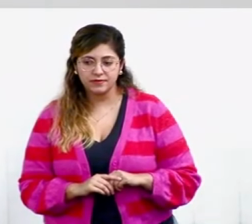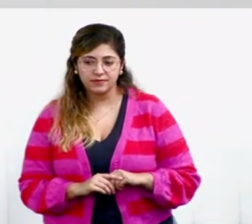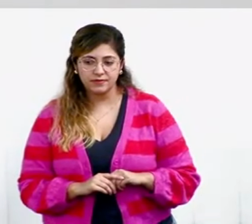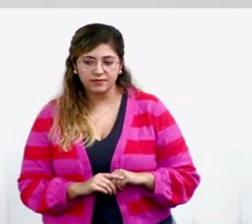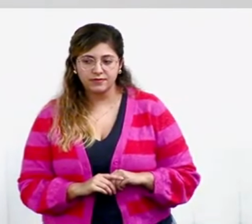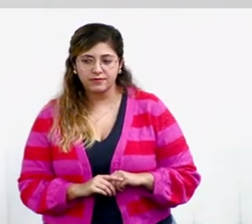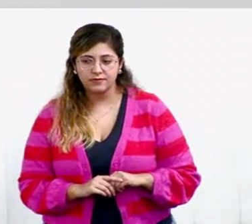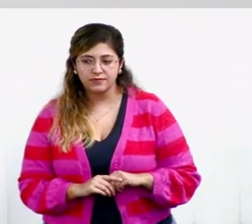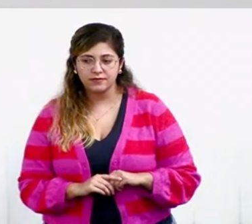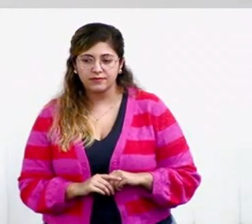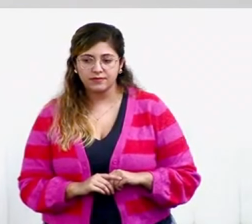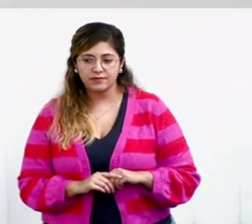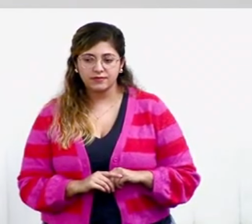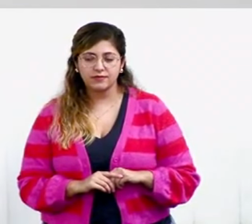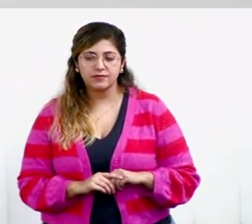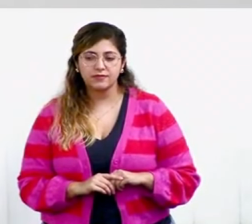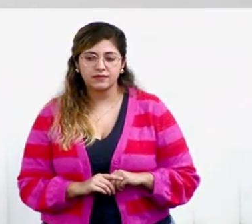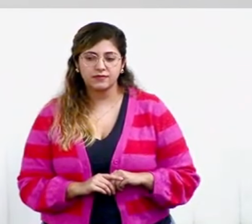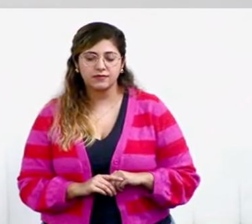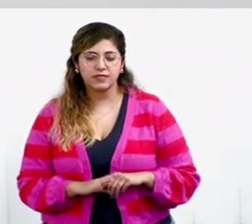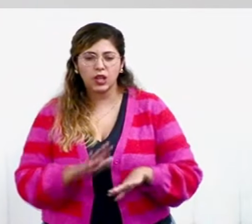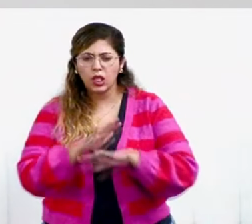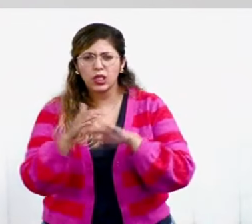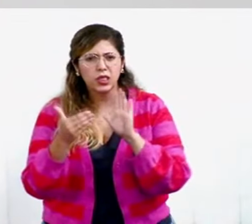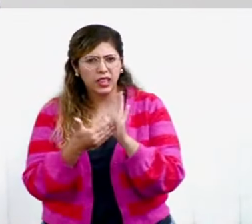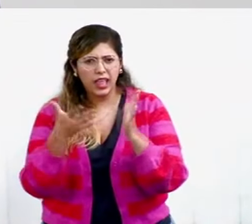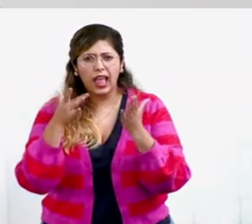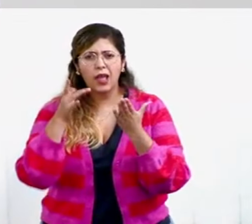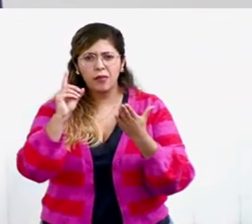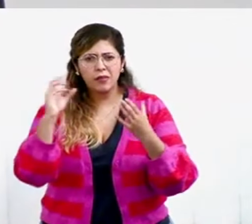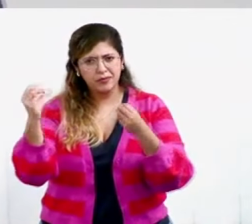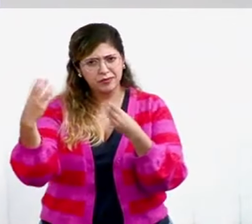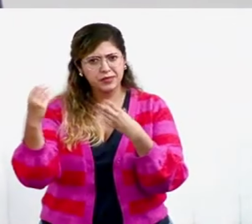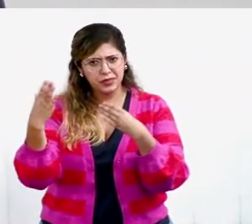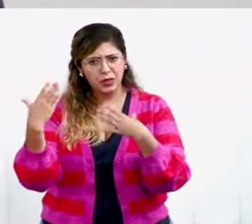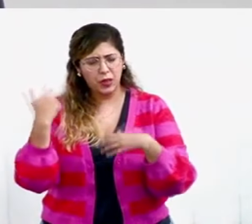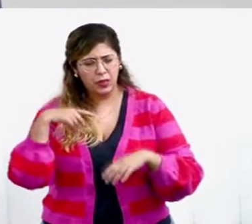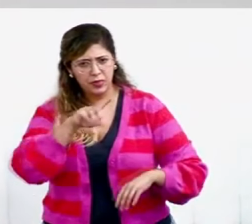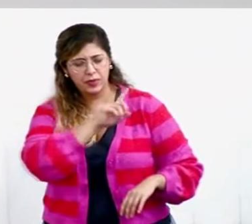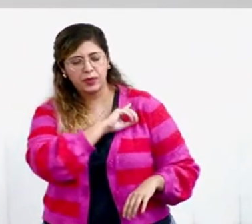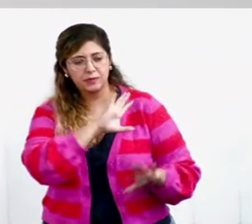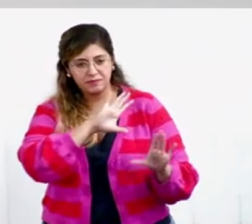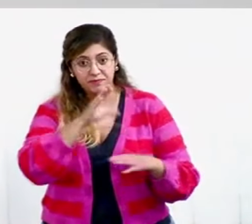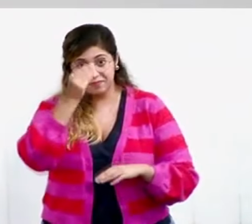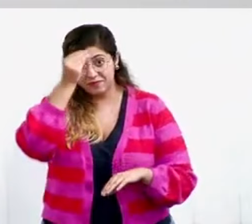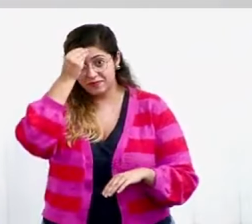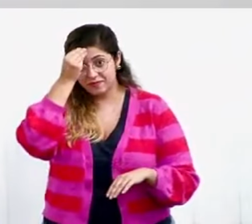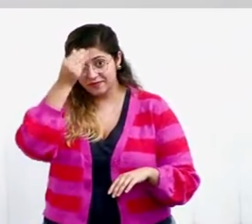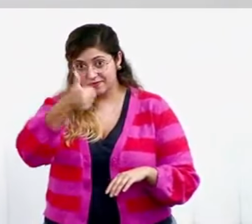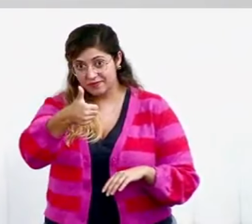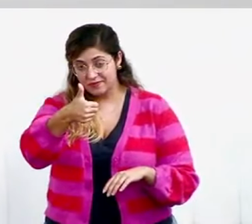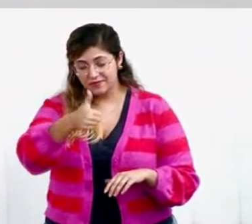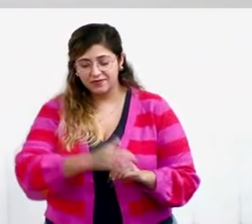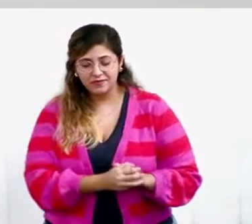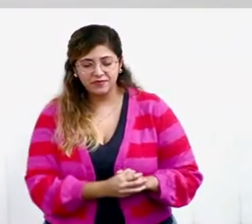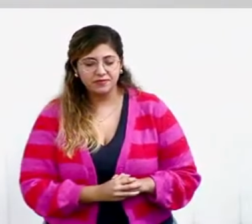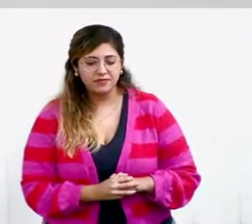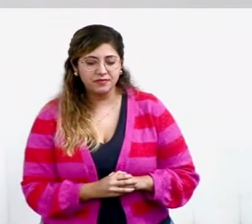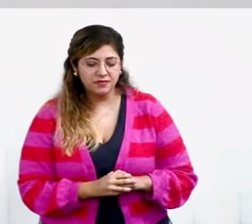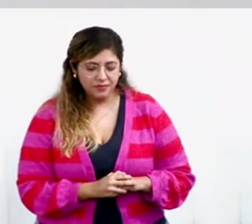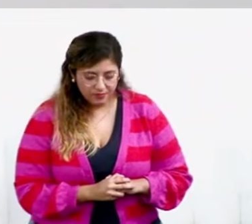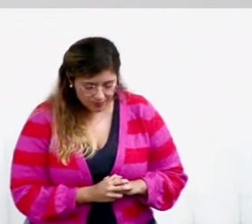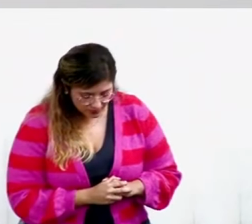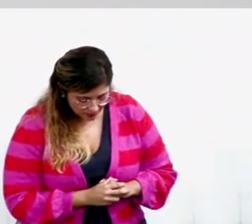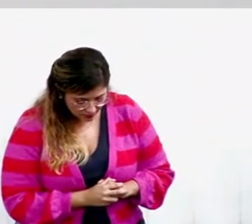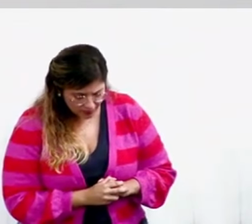professores, a Bíblia ensinou a vocês. Queridos, do velho ao novo, quem éramos e